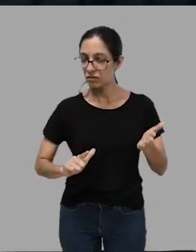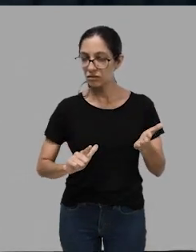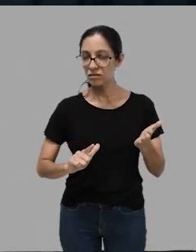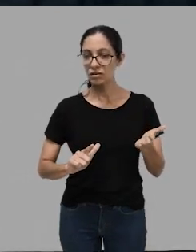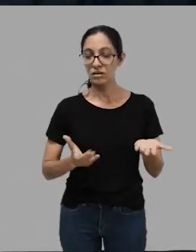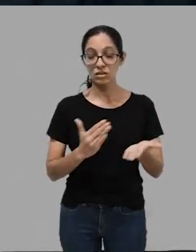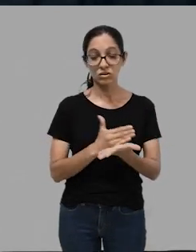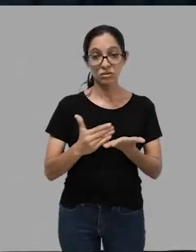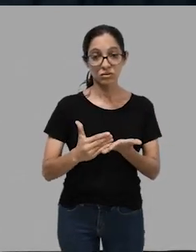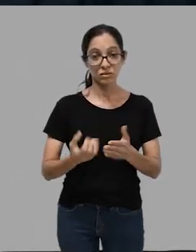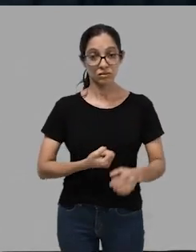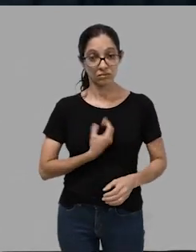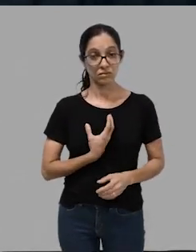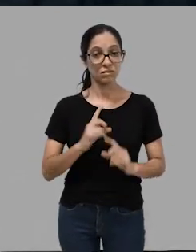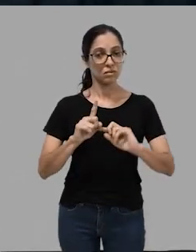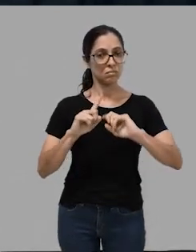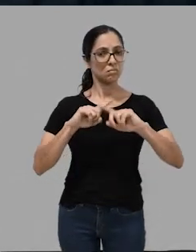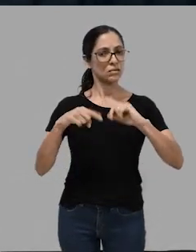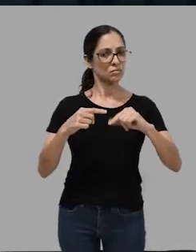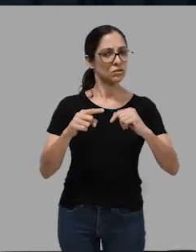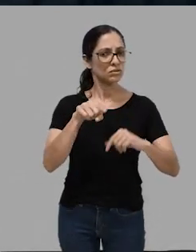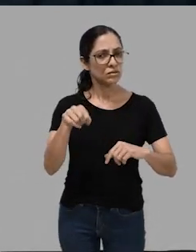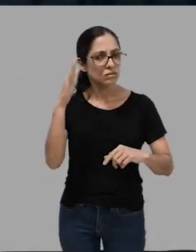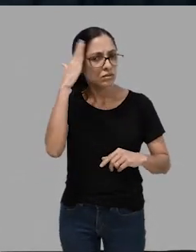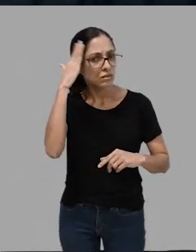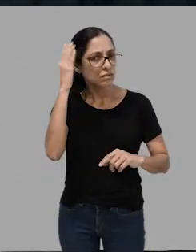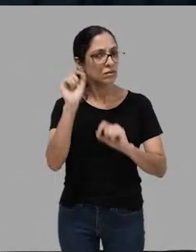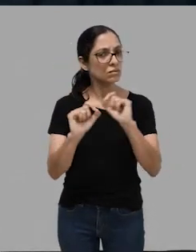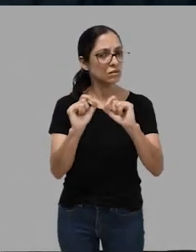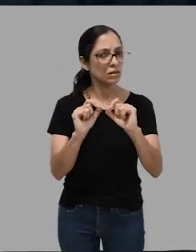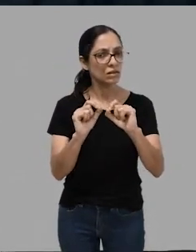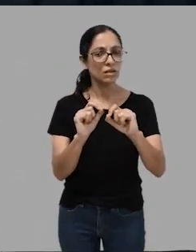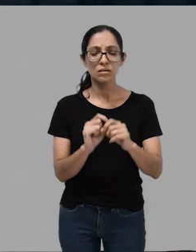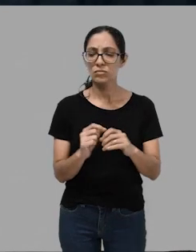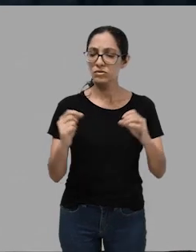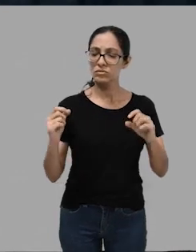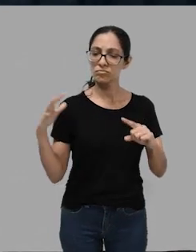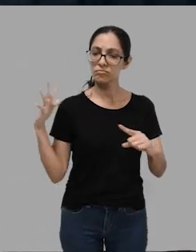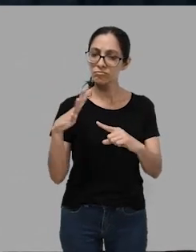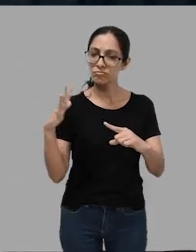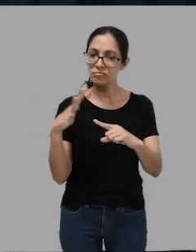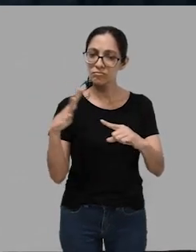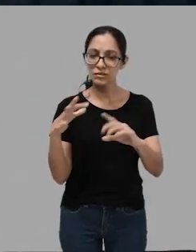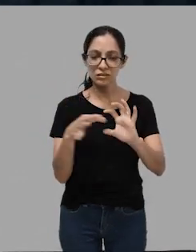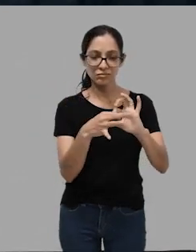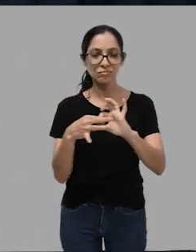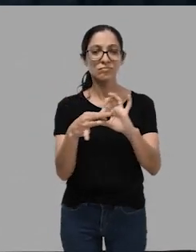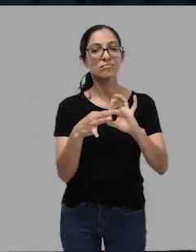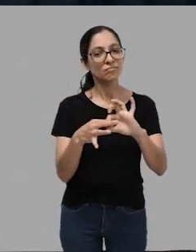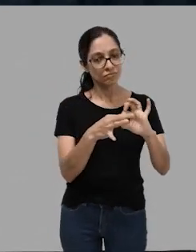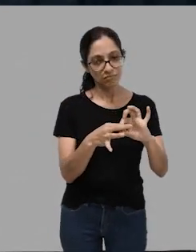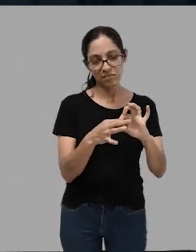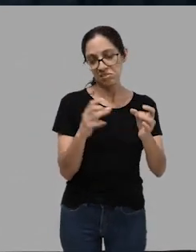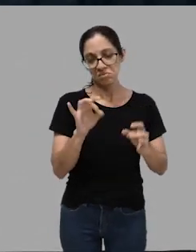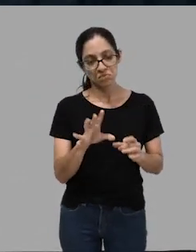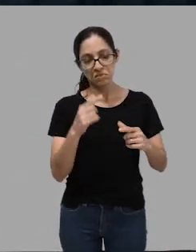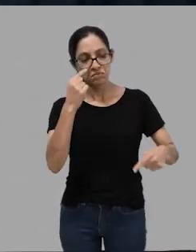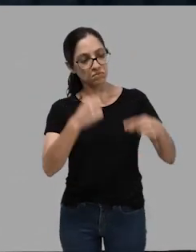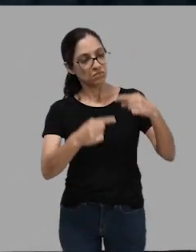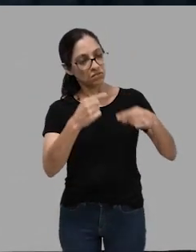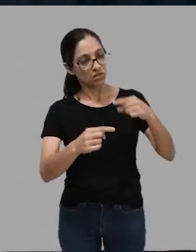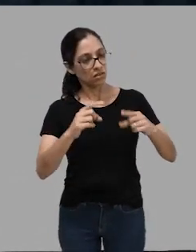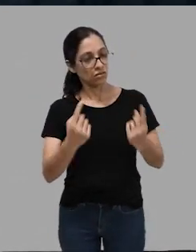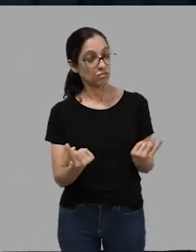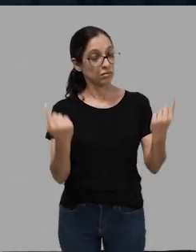com trovadorismo mas lá na frente você vai ver que uma pode ter característica da outra seja para criticar para